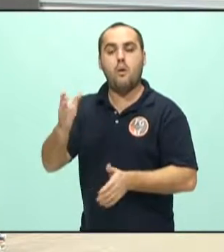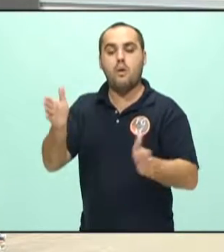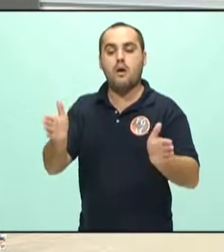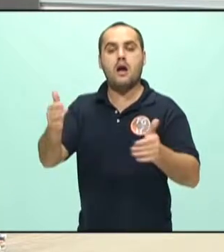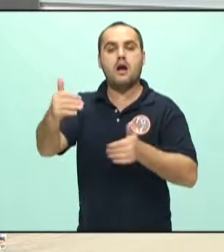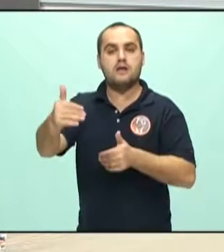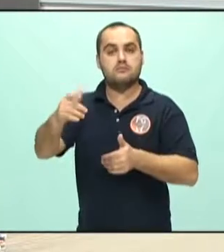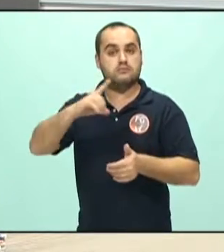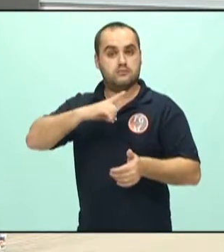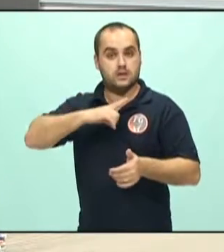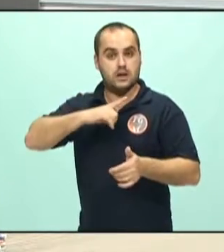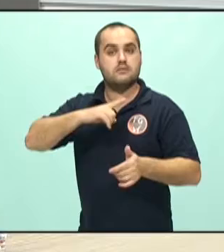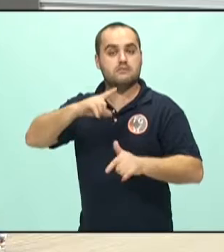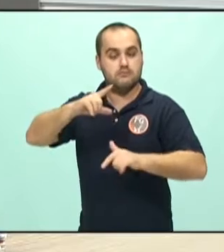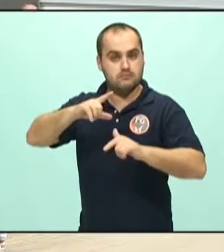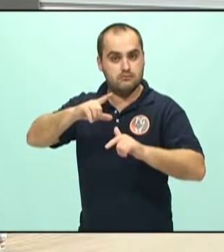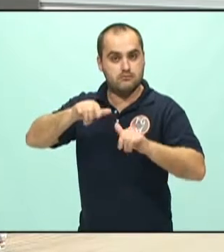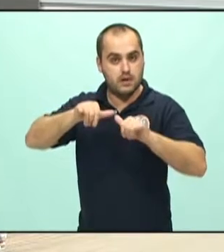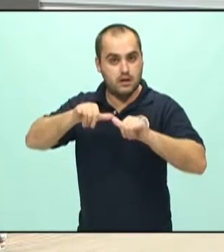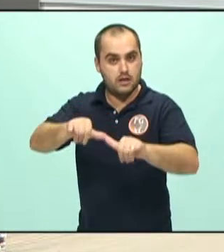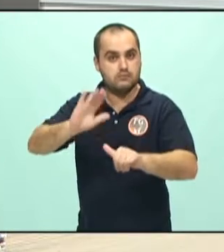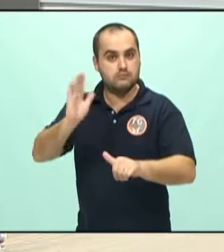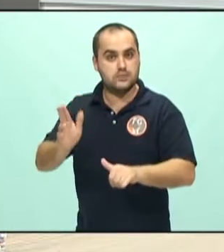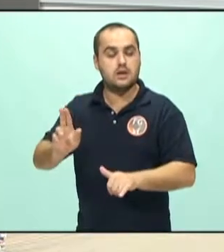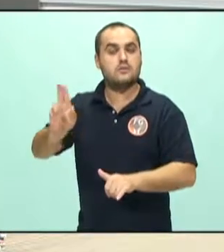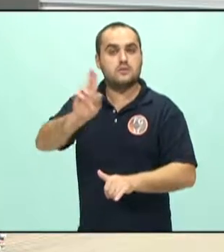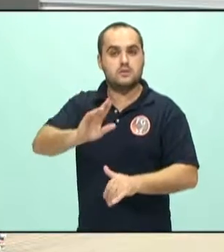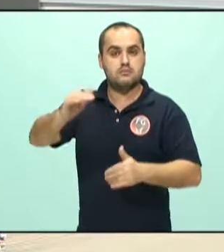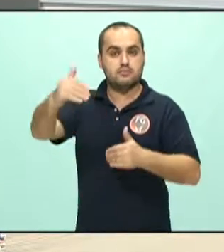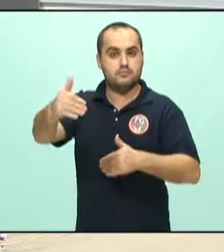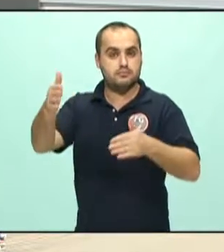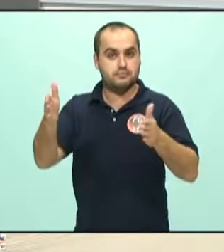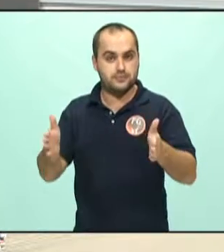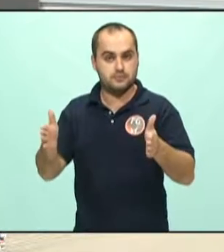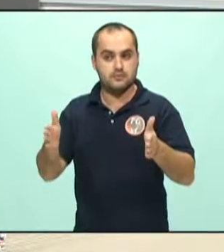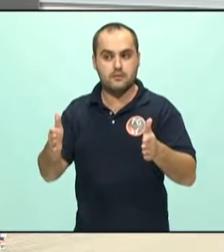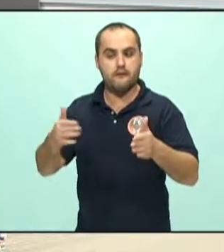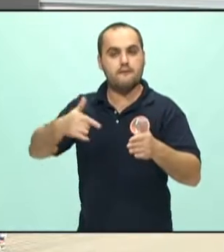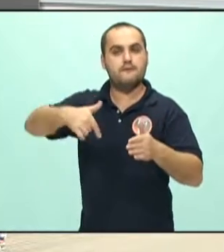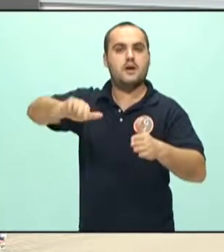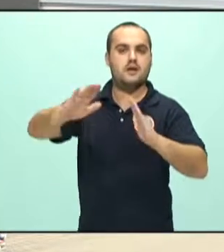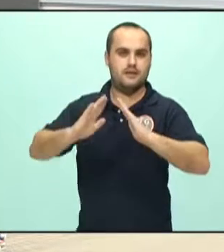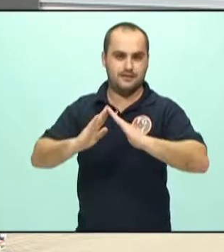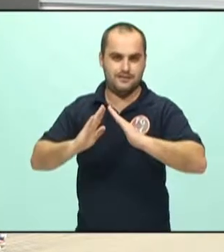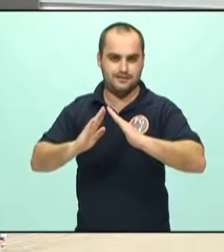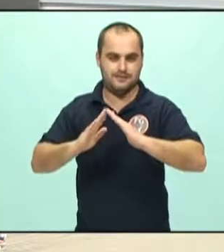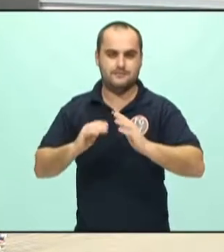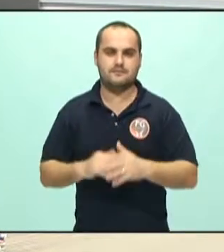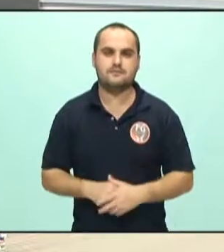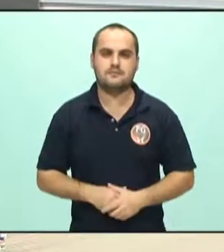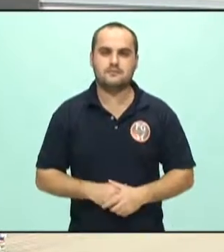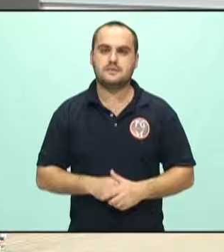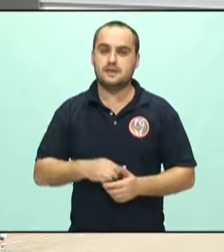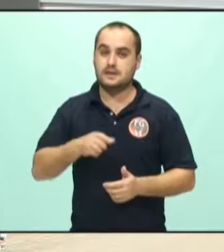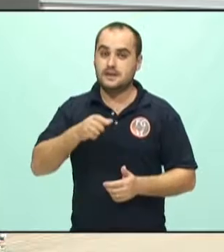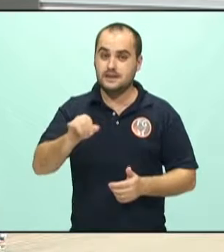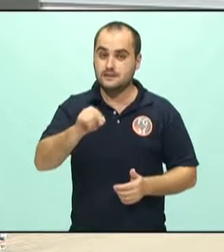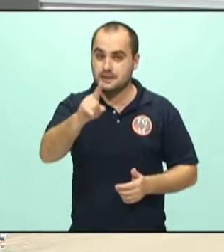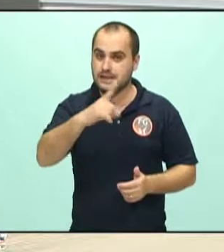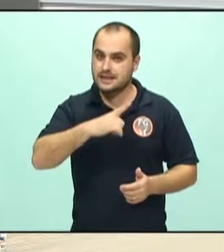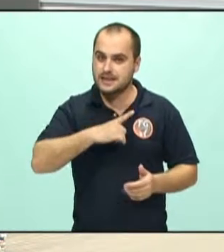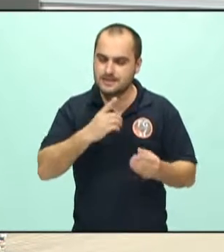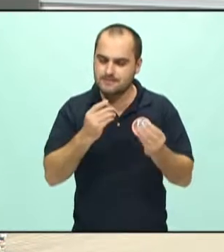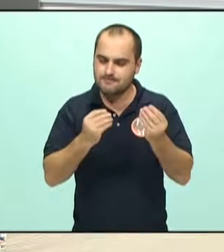alguns mercados que já disponibilizam a caixa pra você poder levar para sua casa então é quando você tem a sensibilidade de